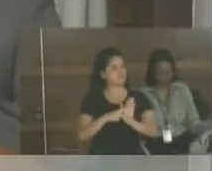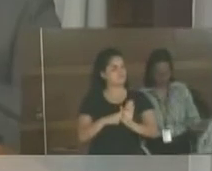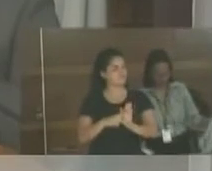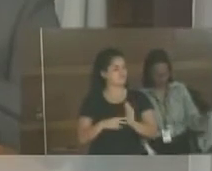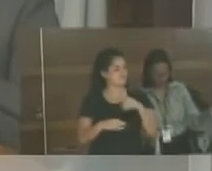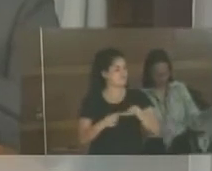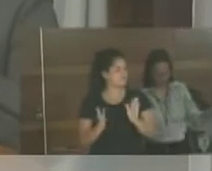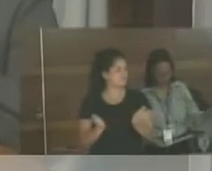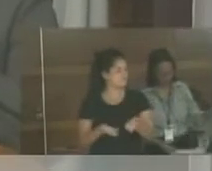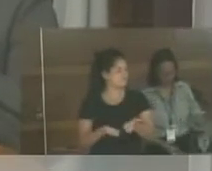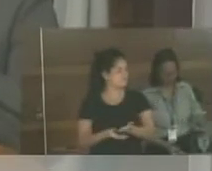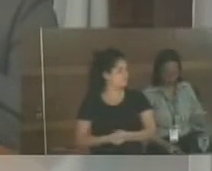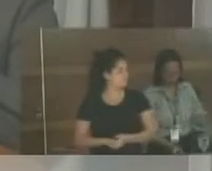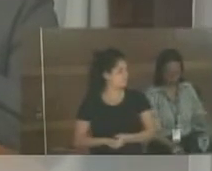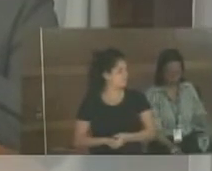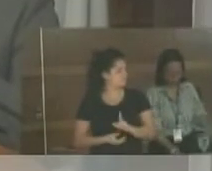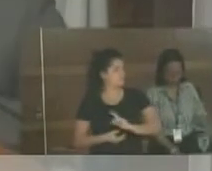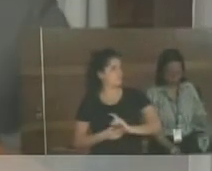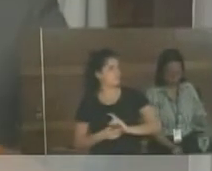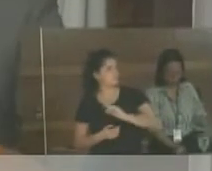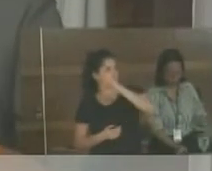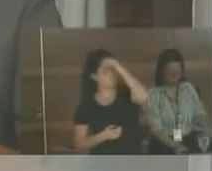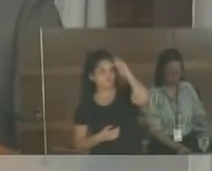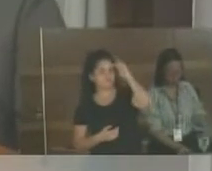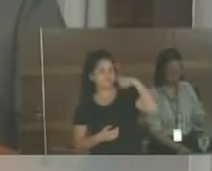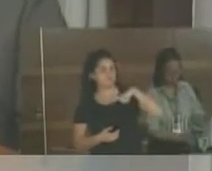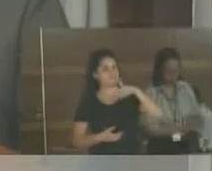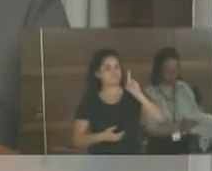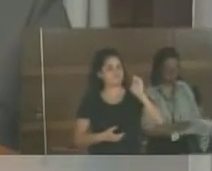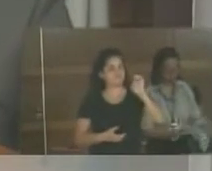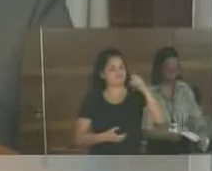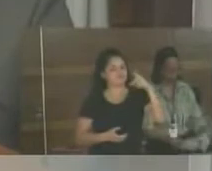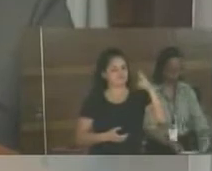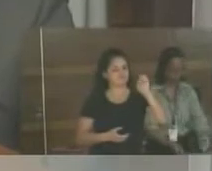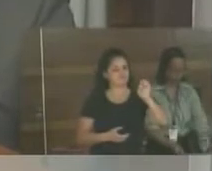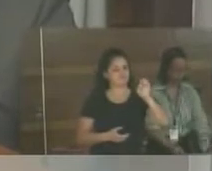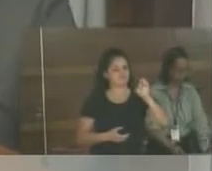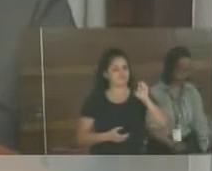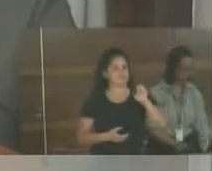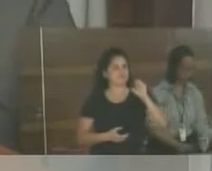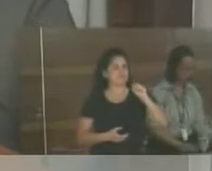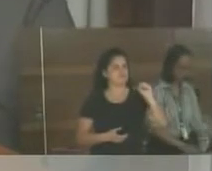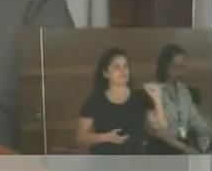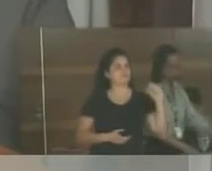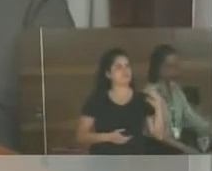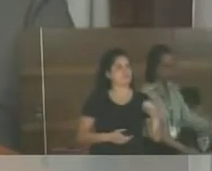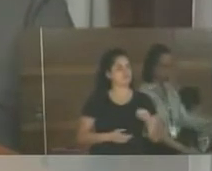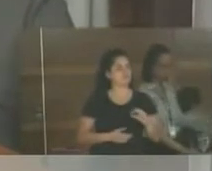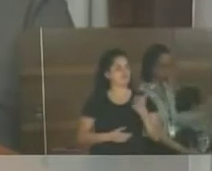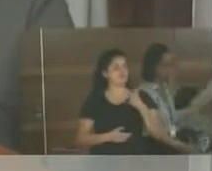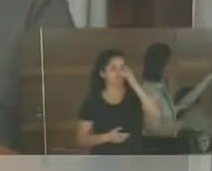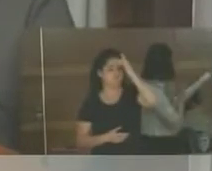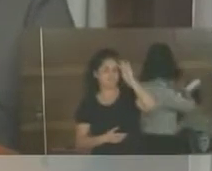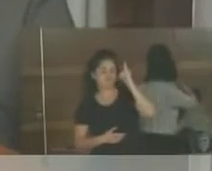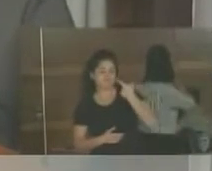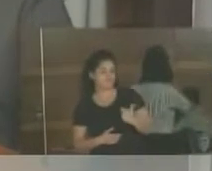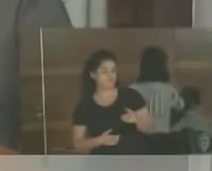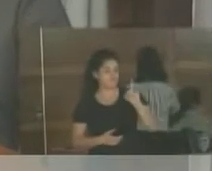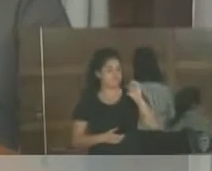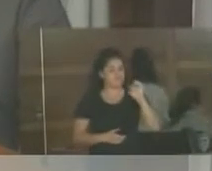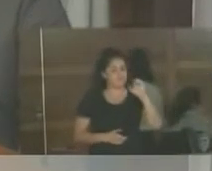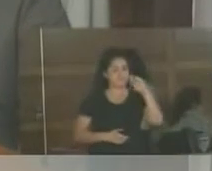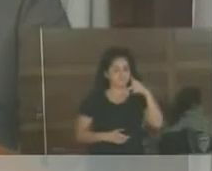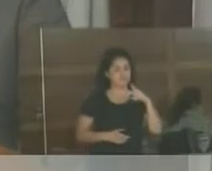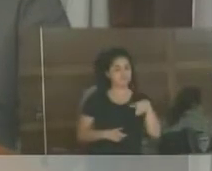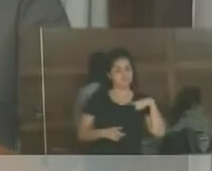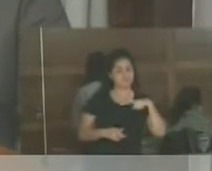Não necessariamente a pessoa que está em depressão pode estar passando por esse problema. Às vezes as pessoas não têm nem depressão e estão passando